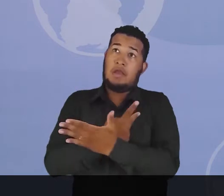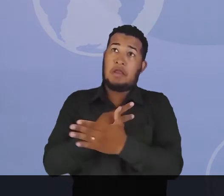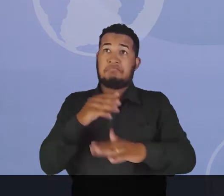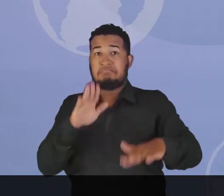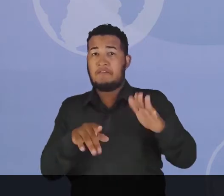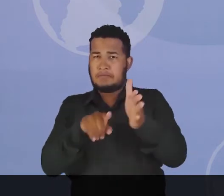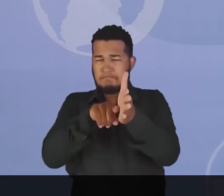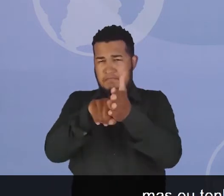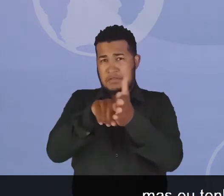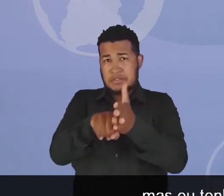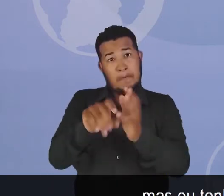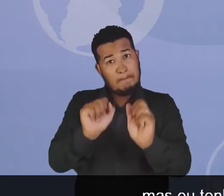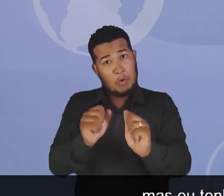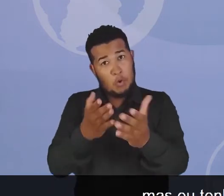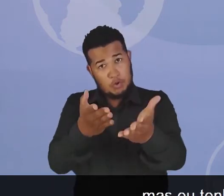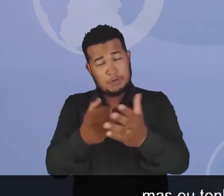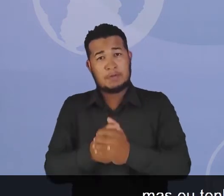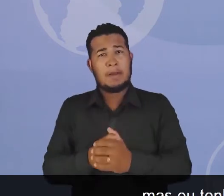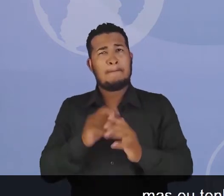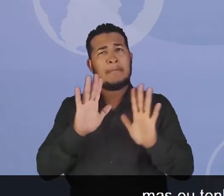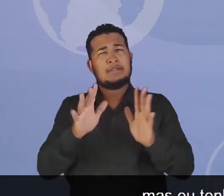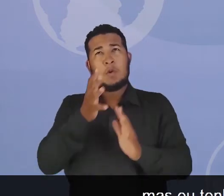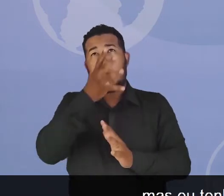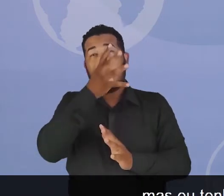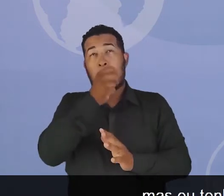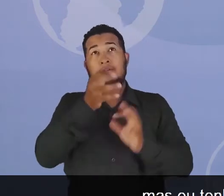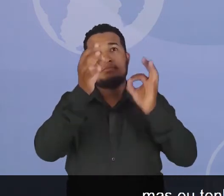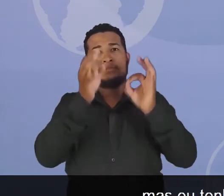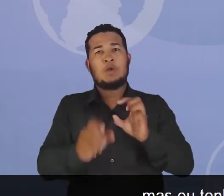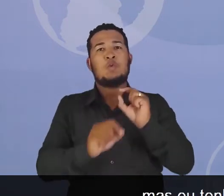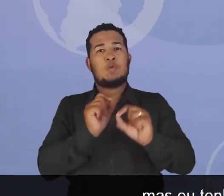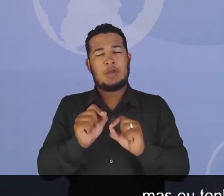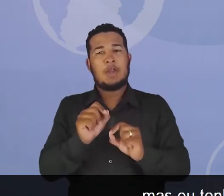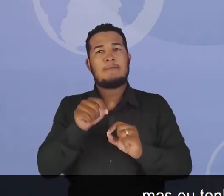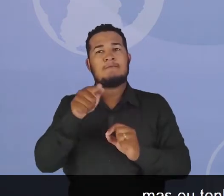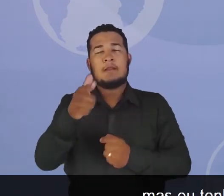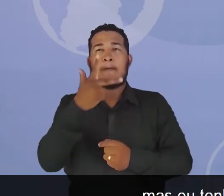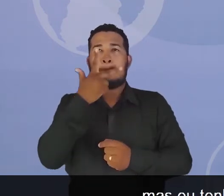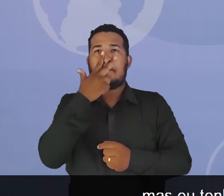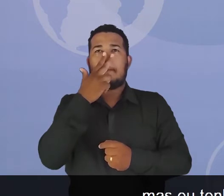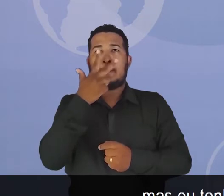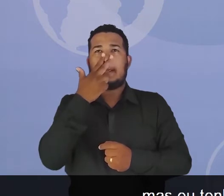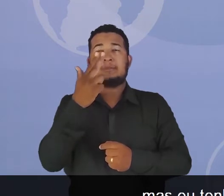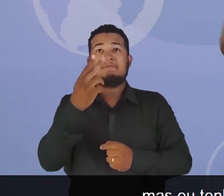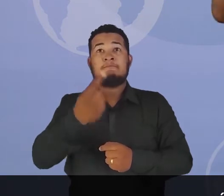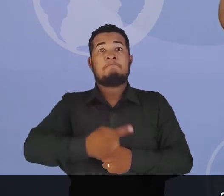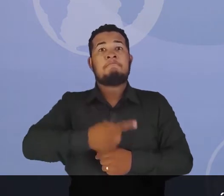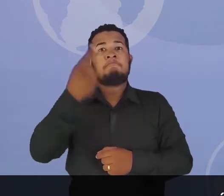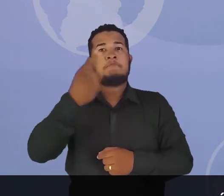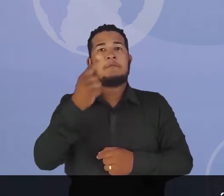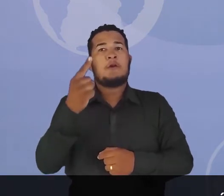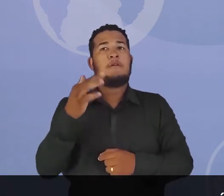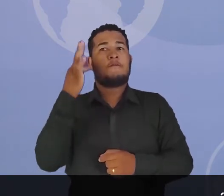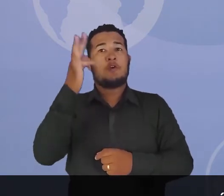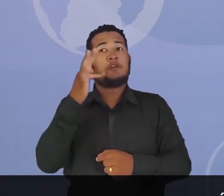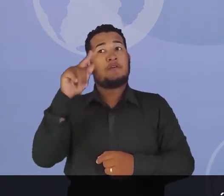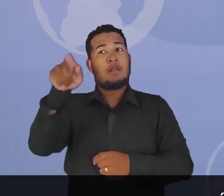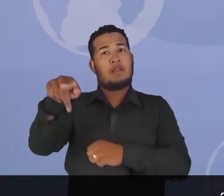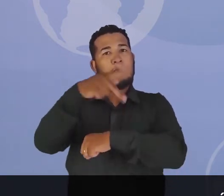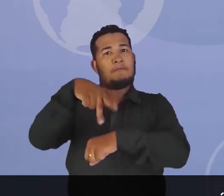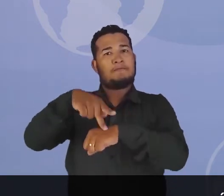pode pesquisar aí, mas eu tenho quase certeza, Jeremy Bentham foi o primeiro filósofo inglês a defender